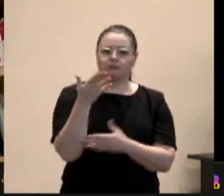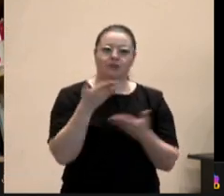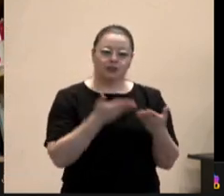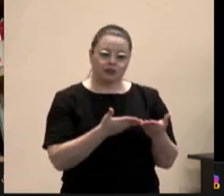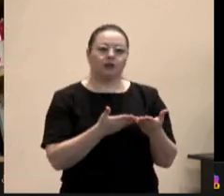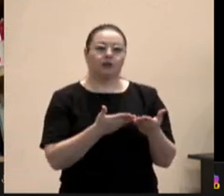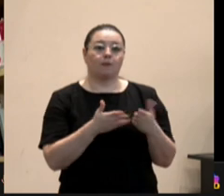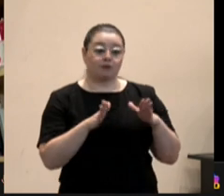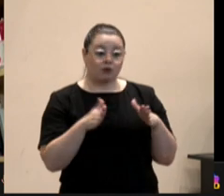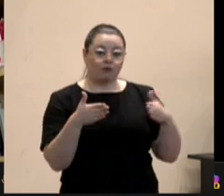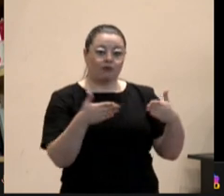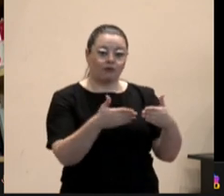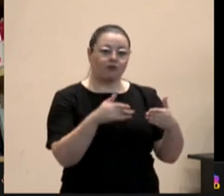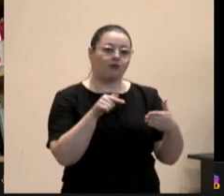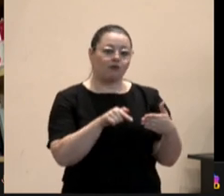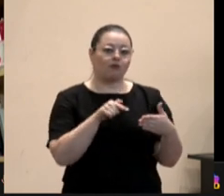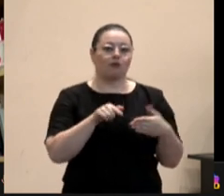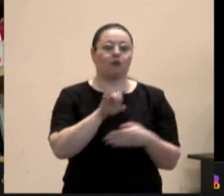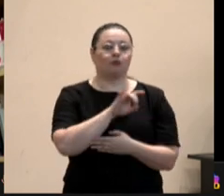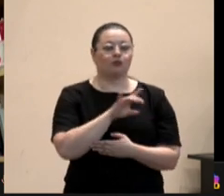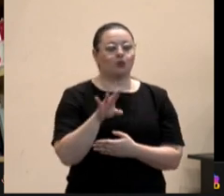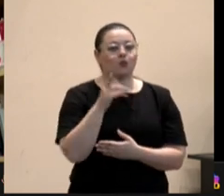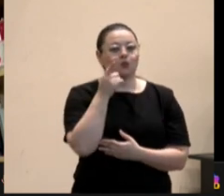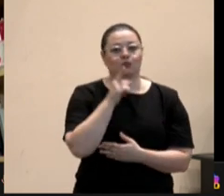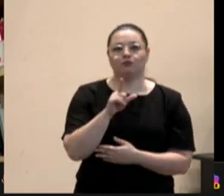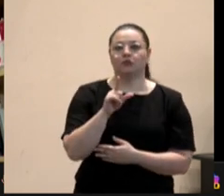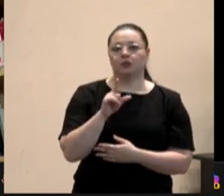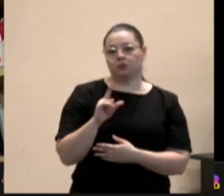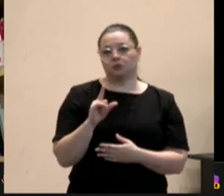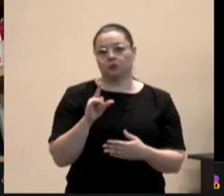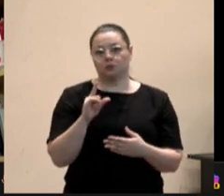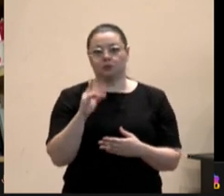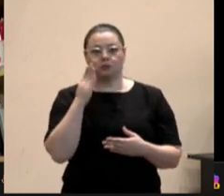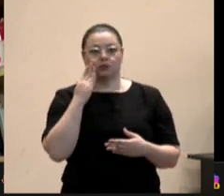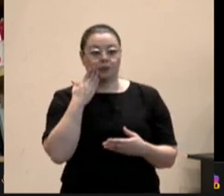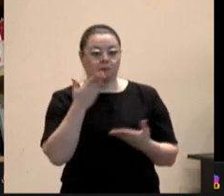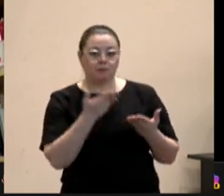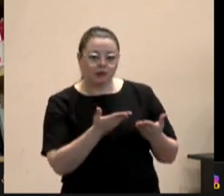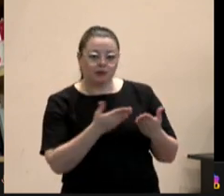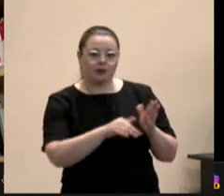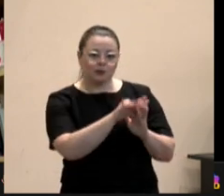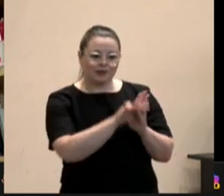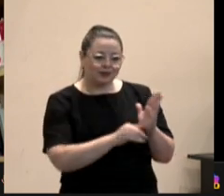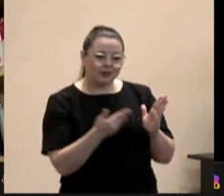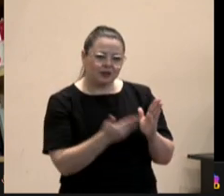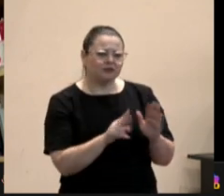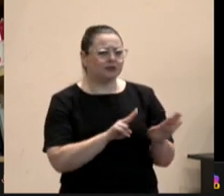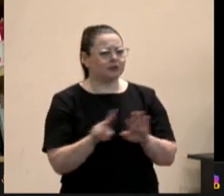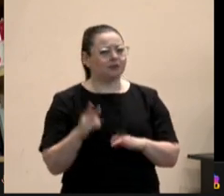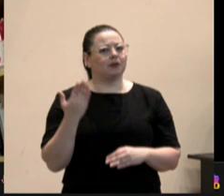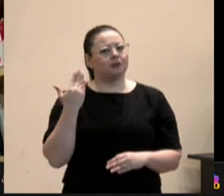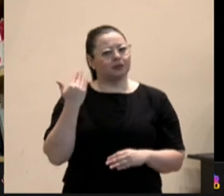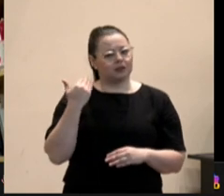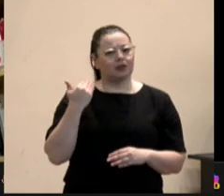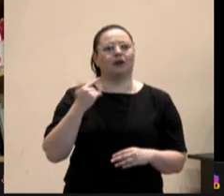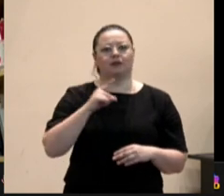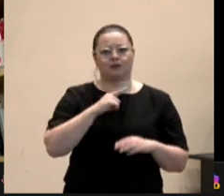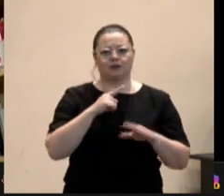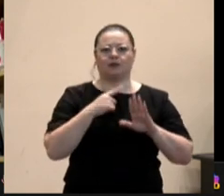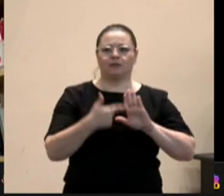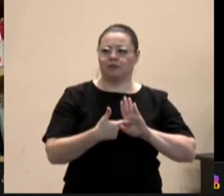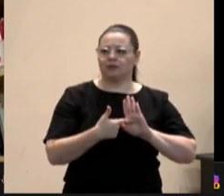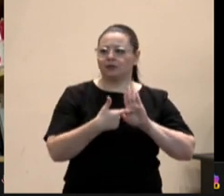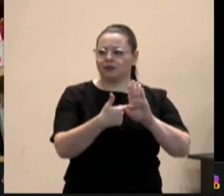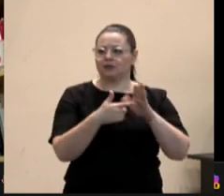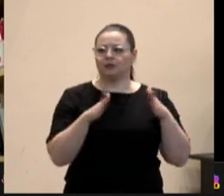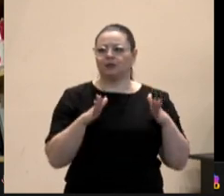o Fórum, né, só foi tomar conhecimento, né, do texto na semana passada, em que foi feita uma apresentação ao Fórum,